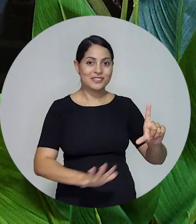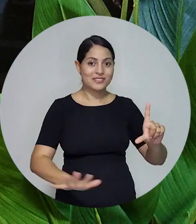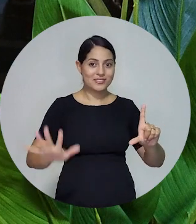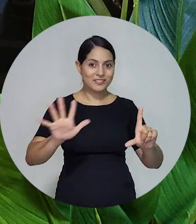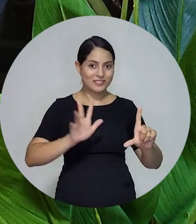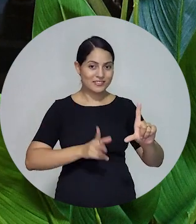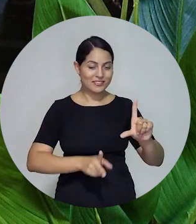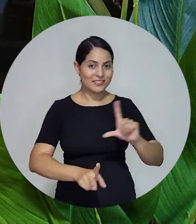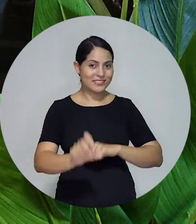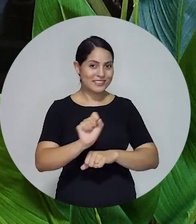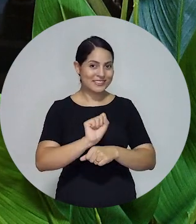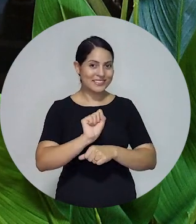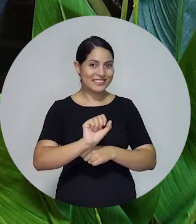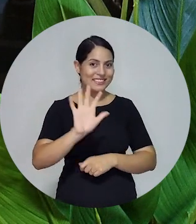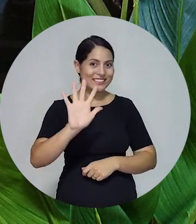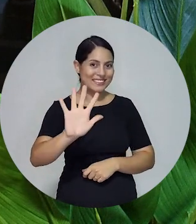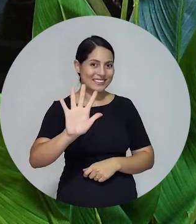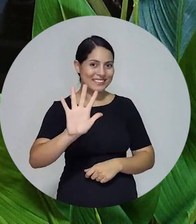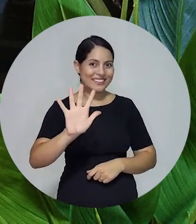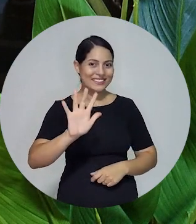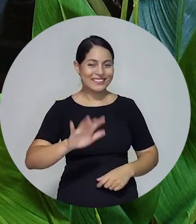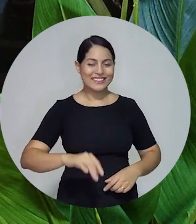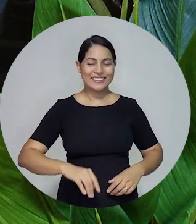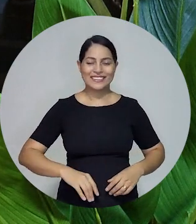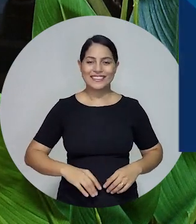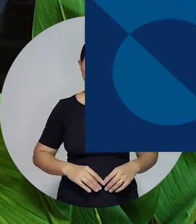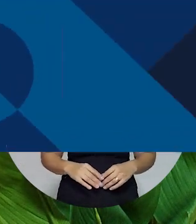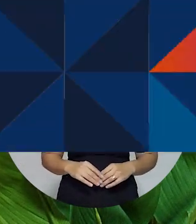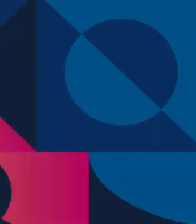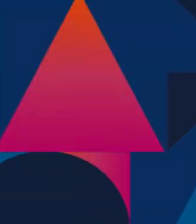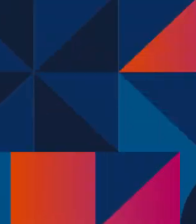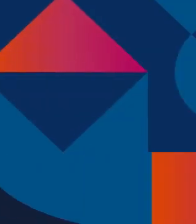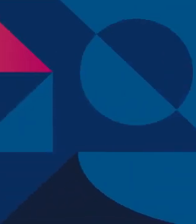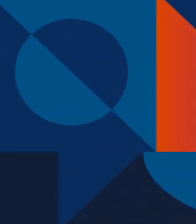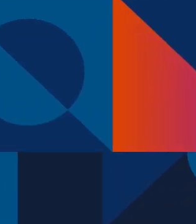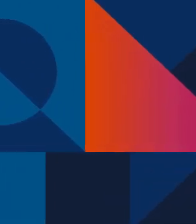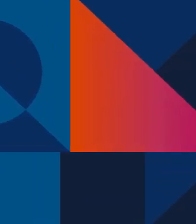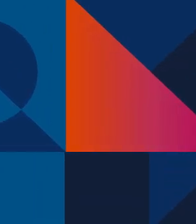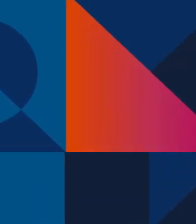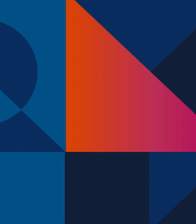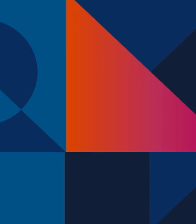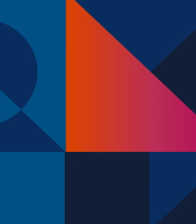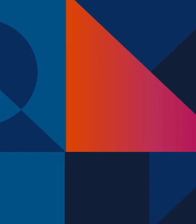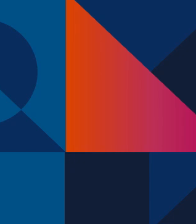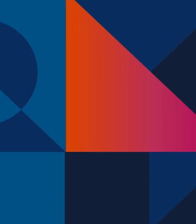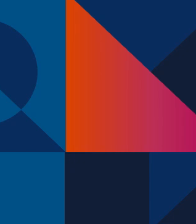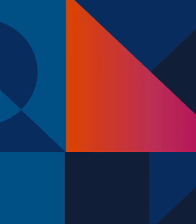e voltamos na sequência com mais o OAB Nacional. Não saia daí.